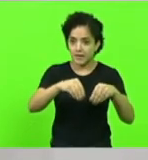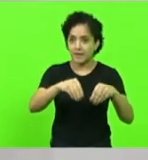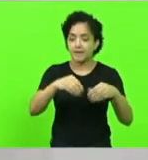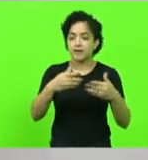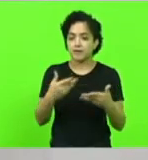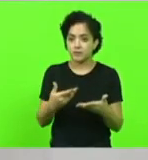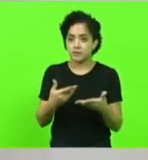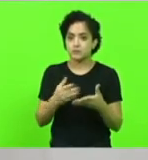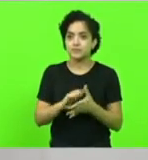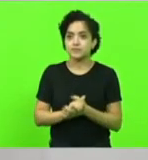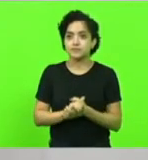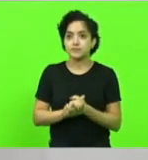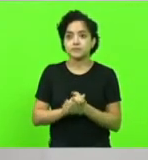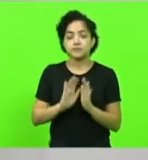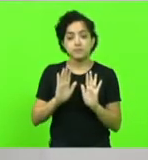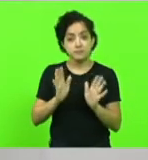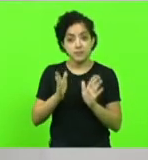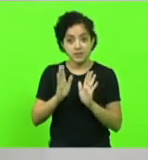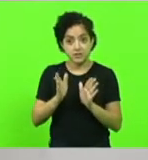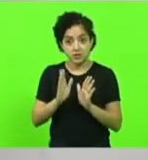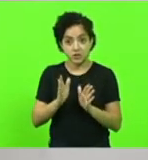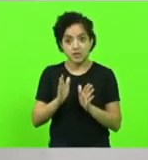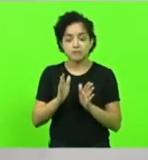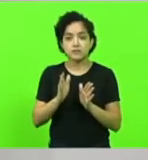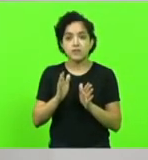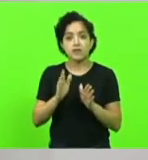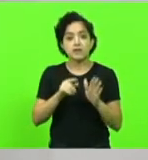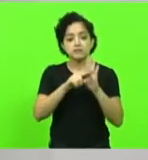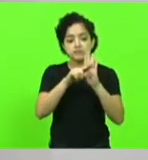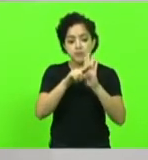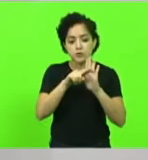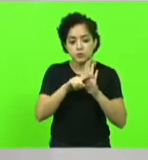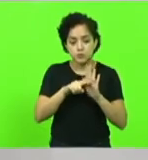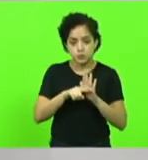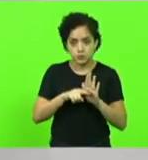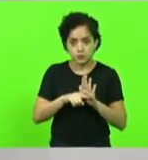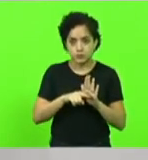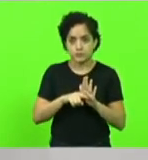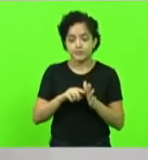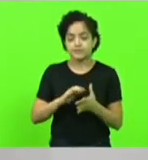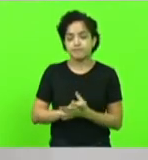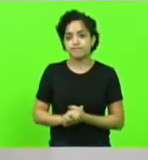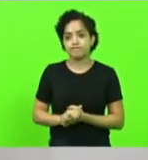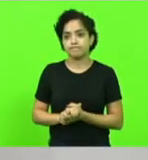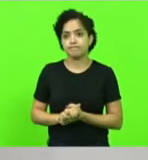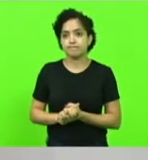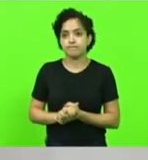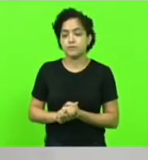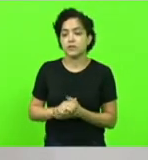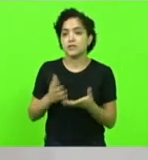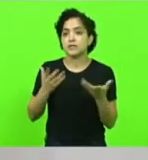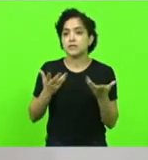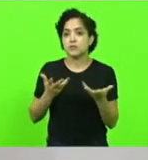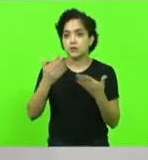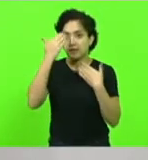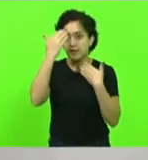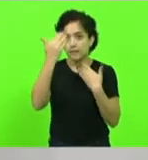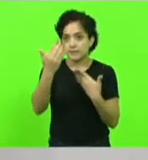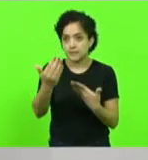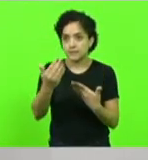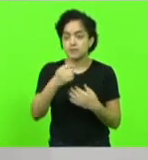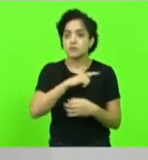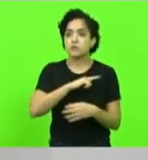prefeito e que já está também em estudo nas mãos do Estado de Santa Catarina. E eu quero aqui agradecer ao